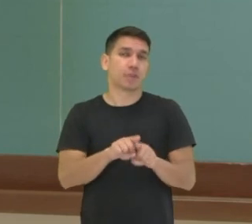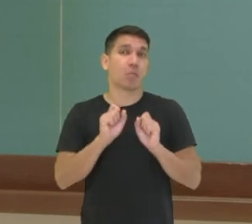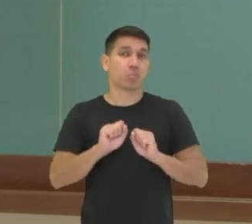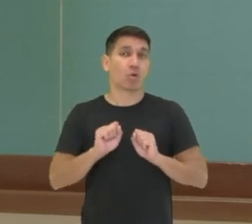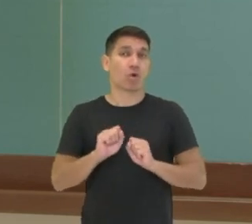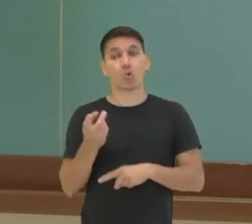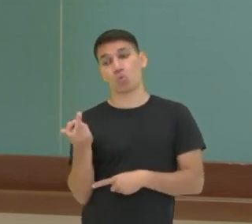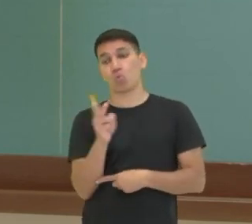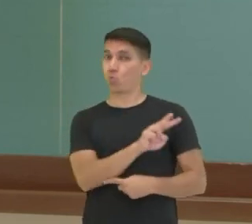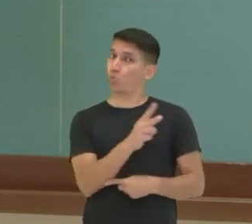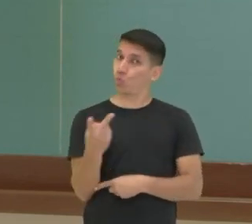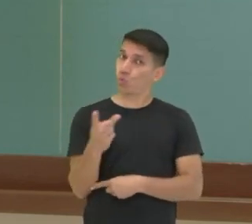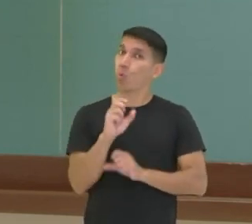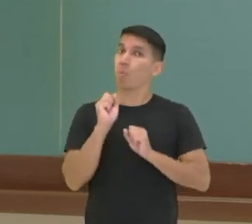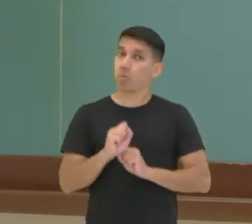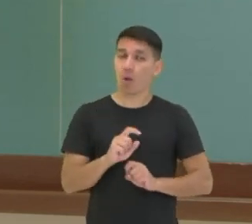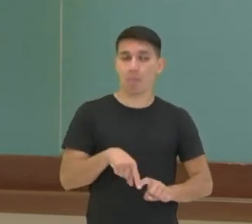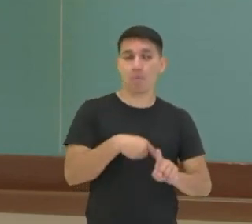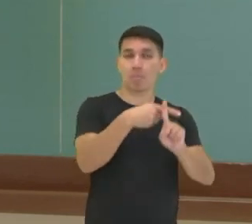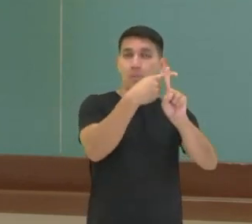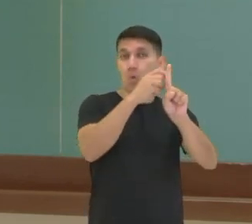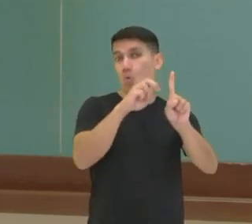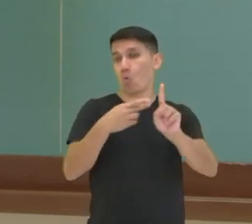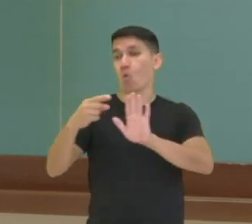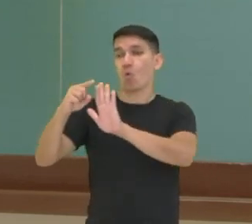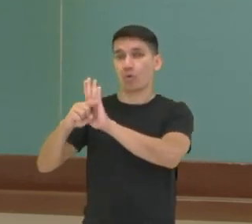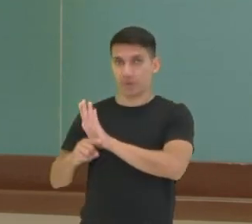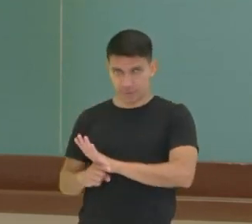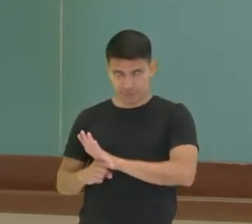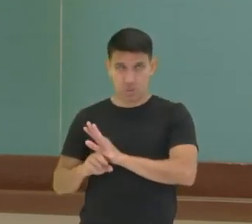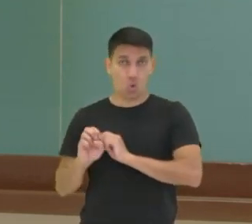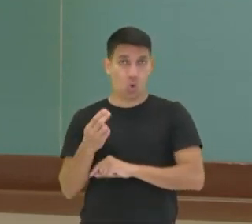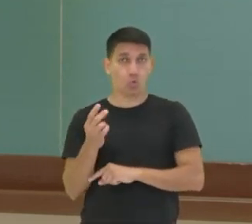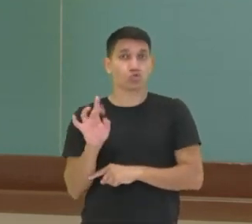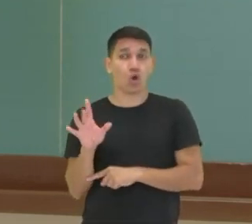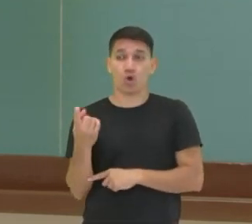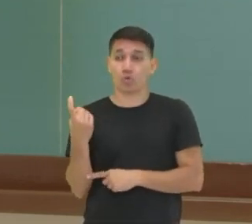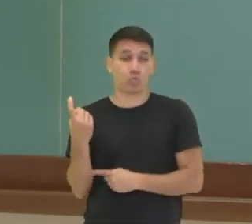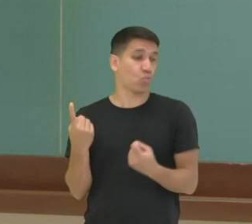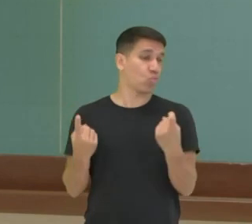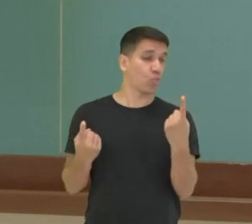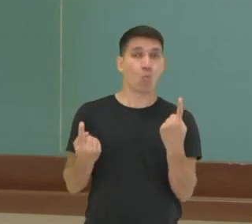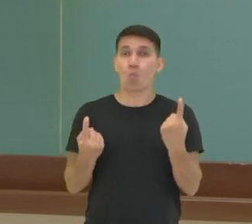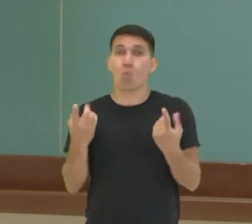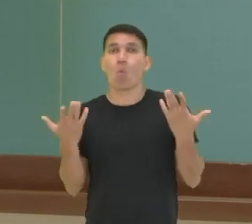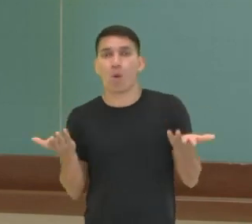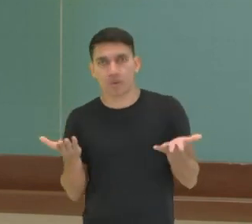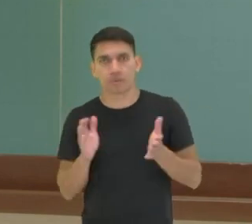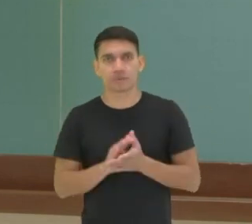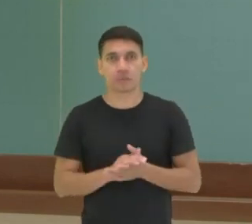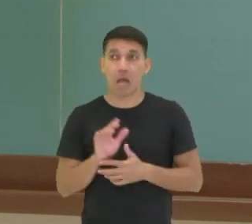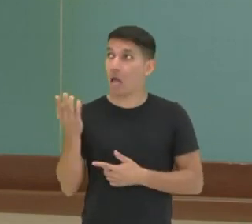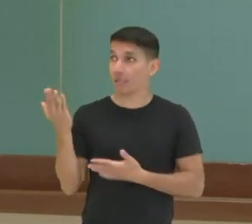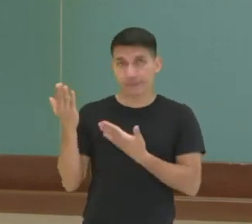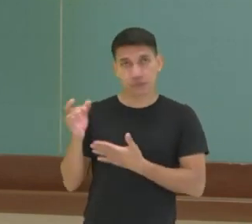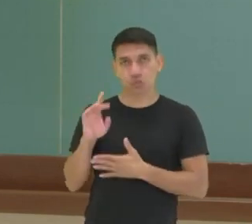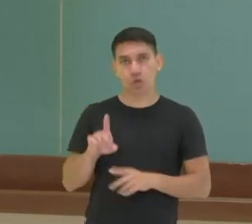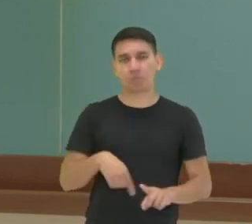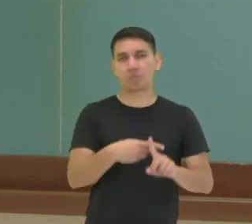dois lados, às vezes, ou trazer só um ponto. Nesse caso aqui, só tivemos pontos positivos.